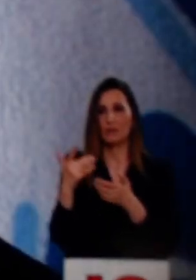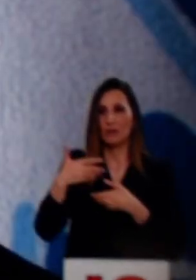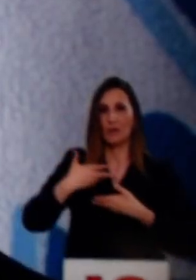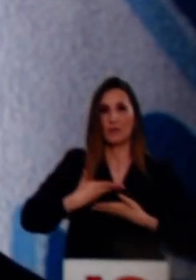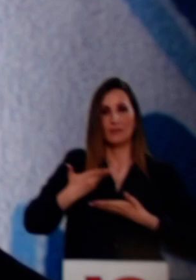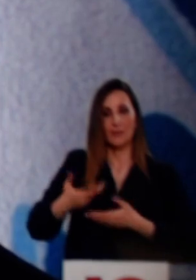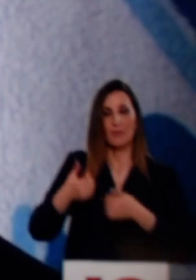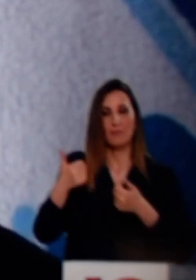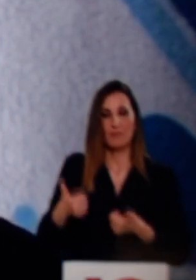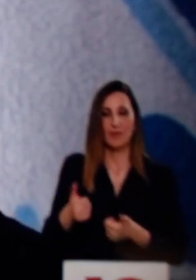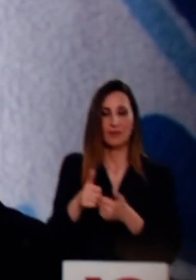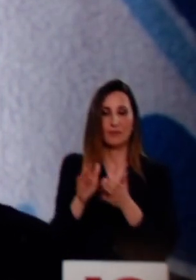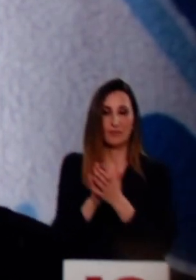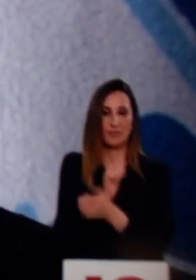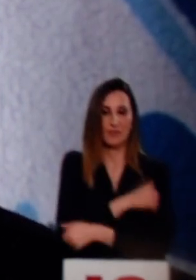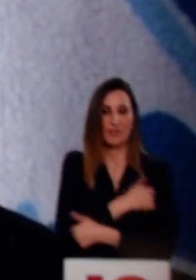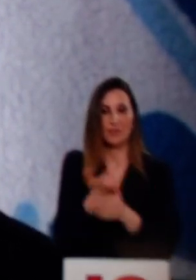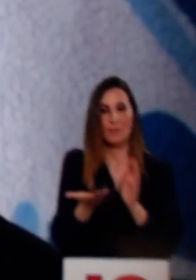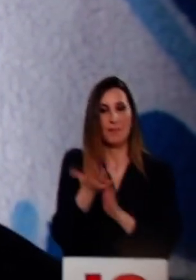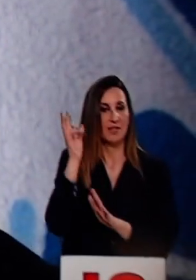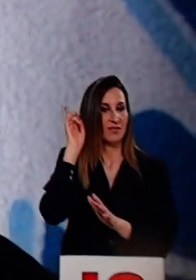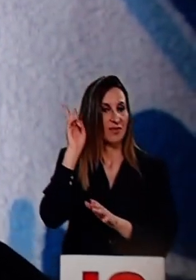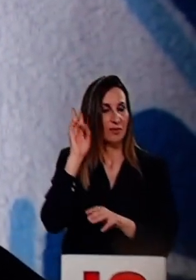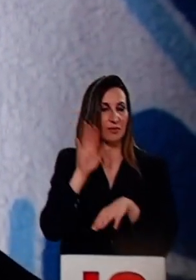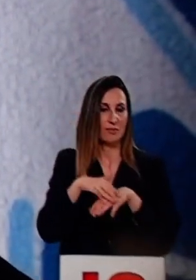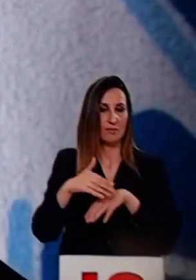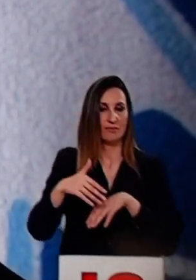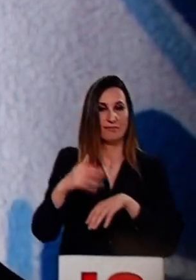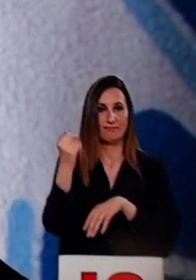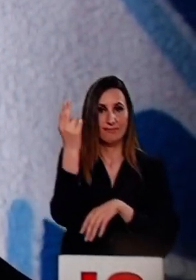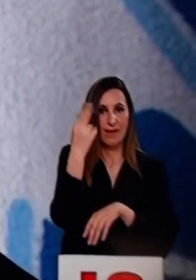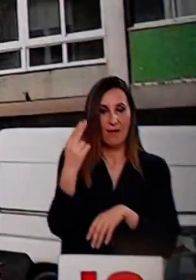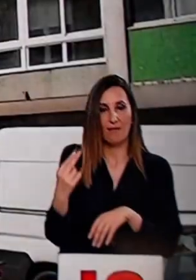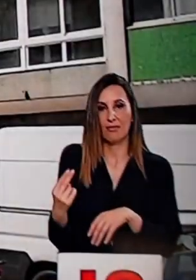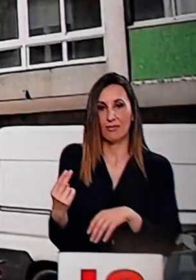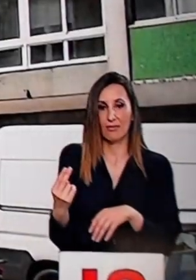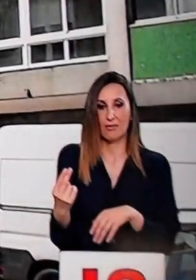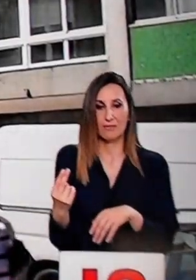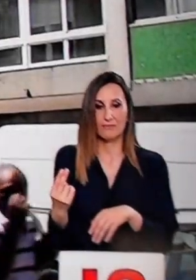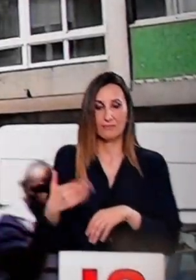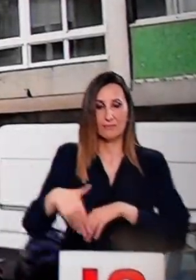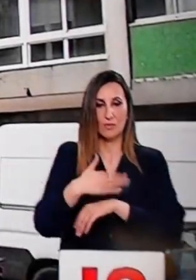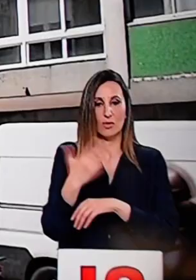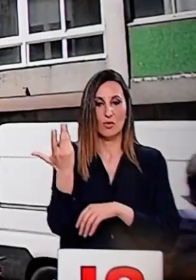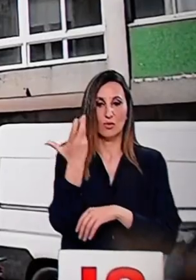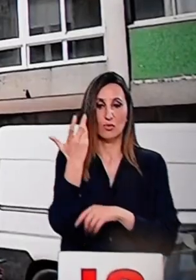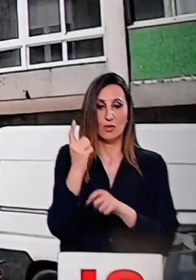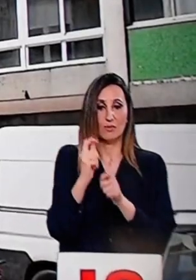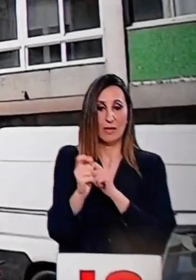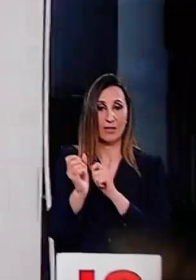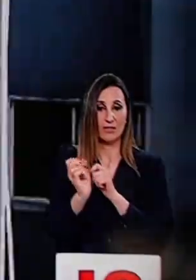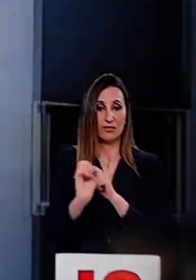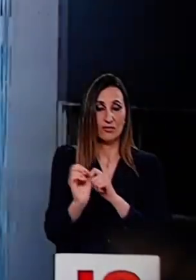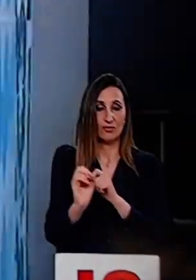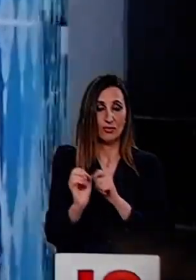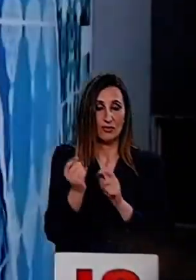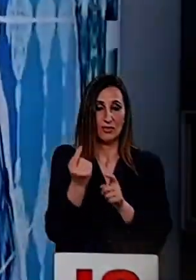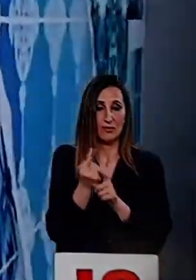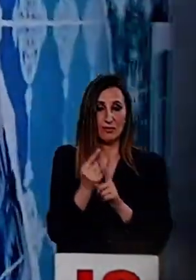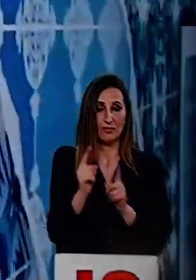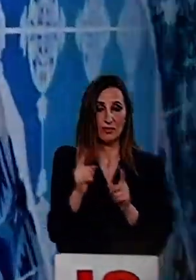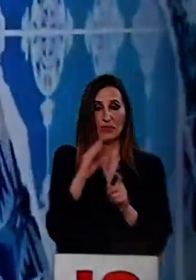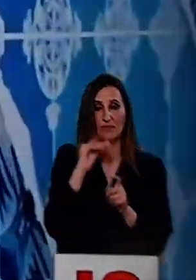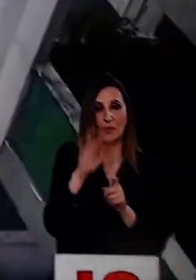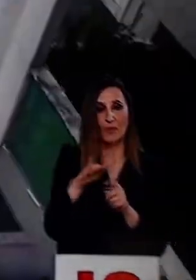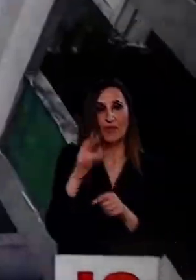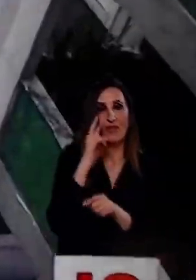abertos. Todas as cidades ganham um certo valor com a arte urbana, ganham uma parte de cultura grátis, pela parte de se tornarem locais